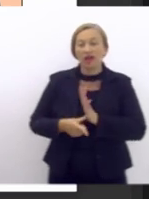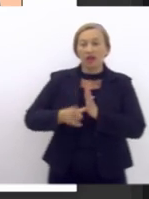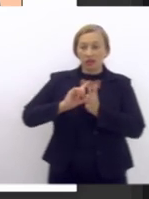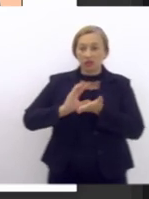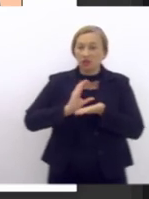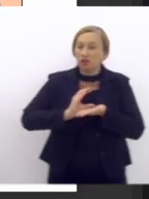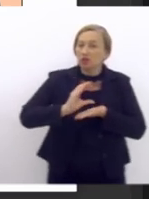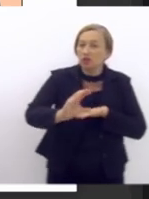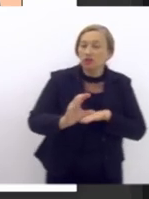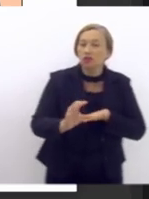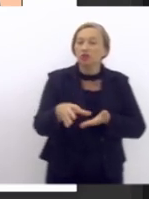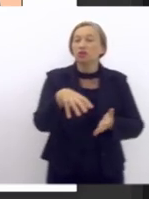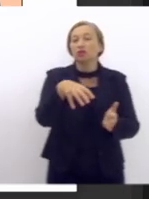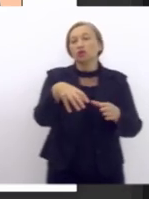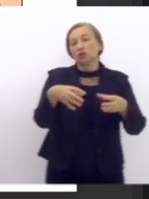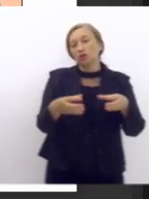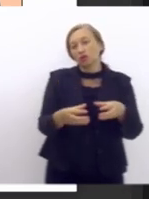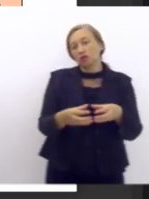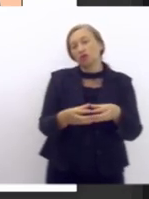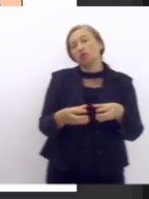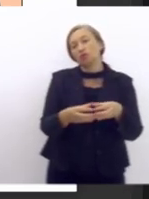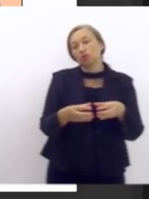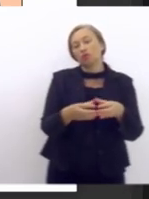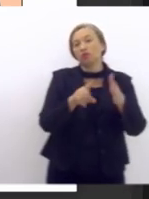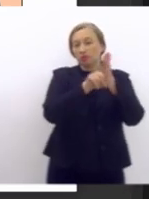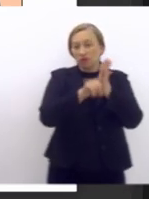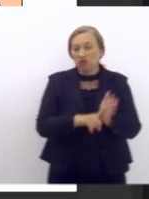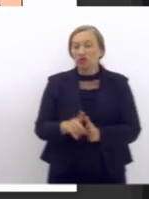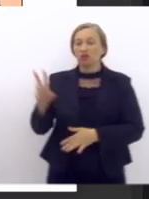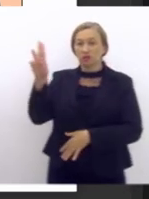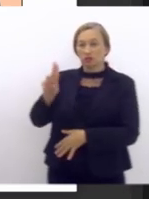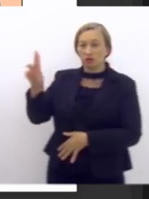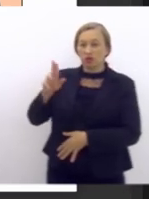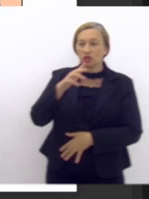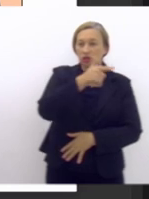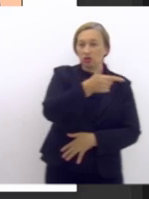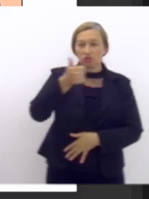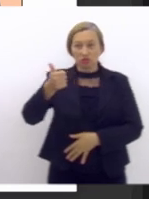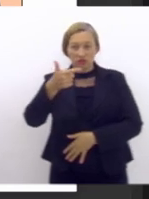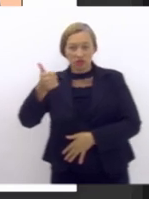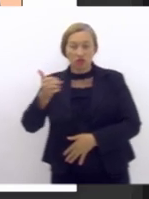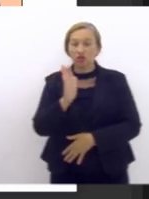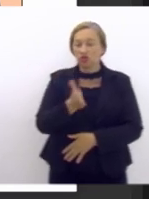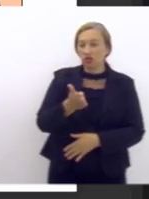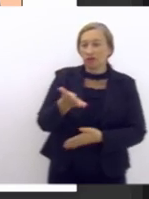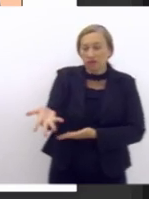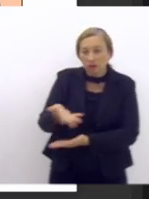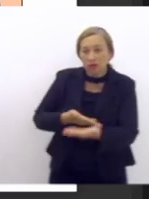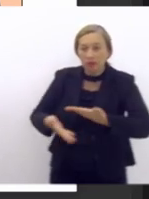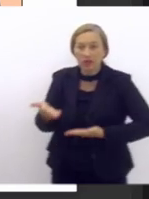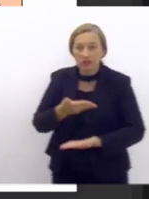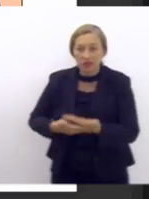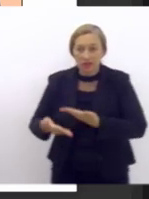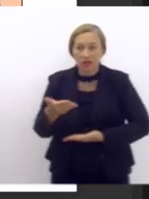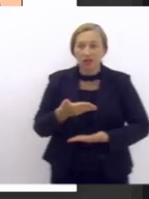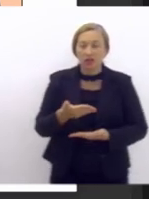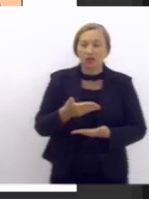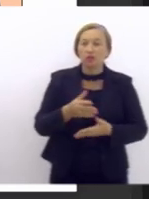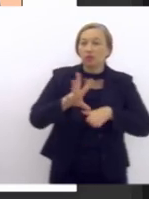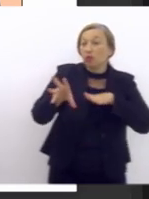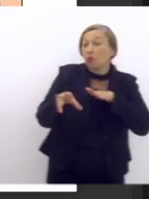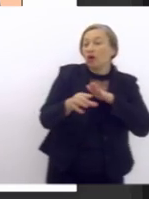a instituições de pesquisa e a universidades. Então, em 2022, nós fizemos uma parceria por meio de